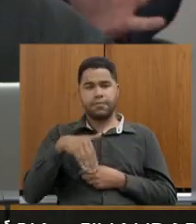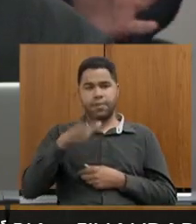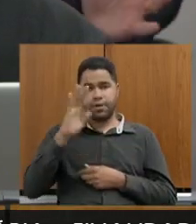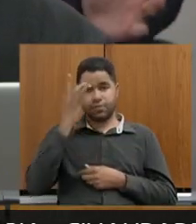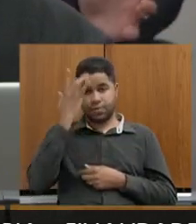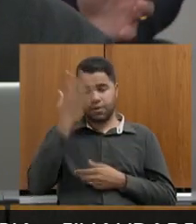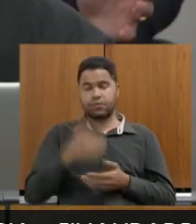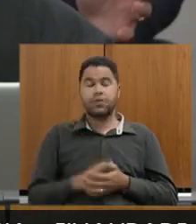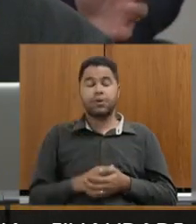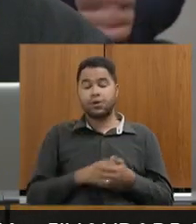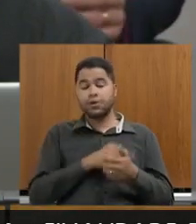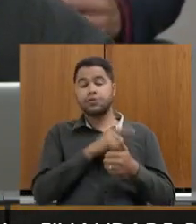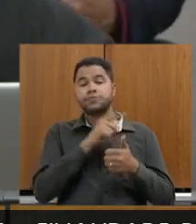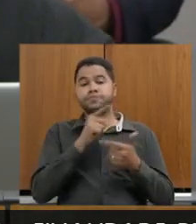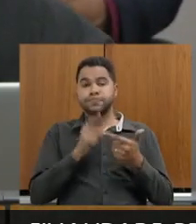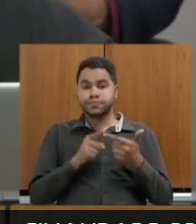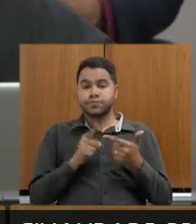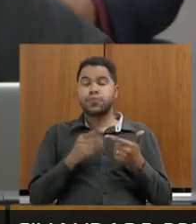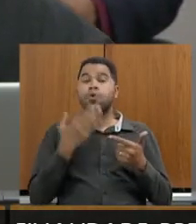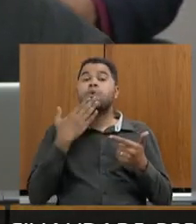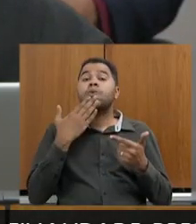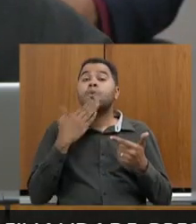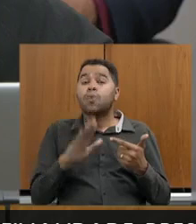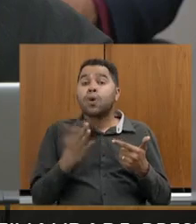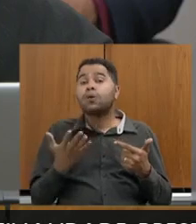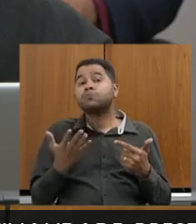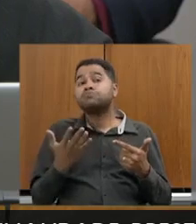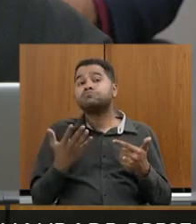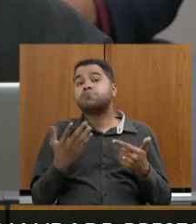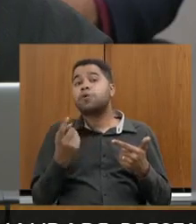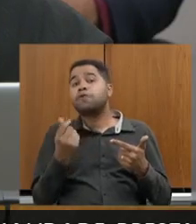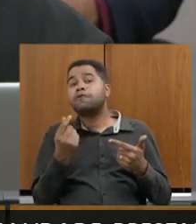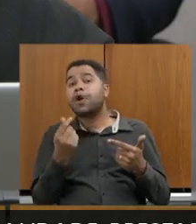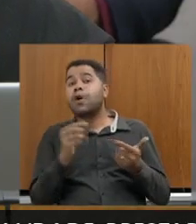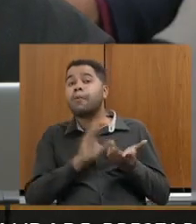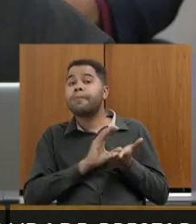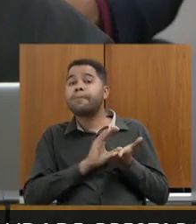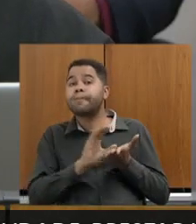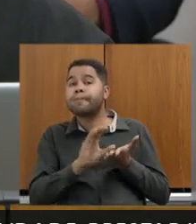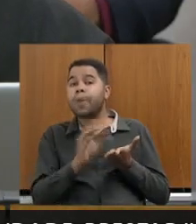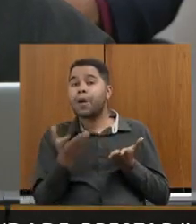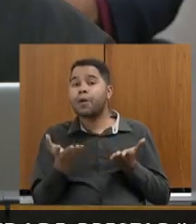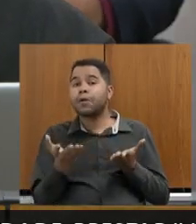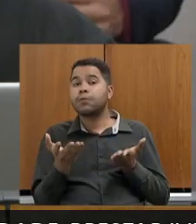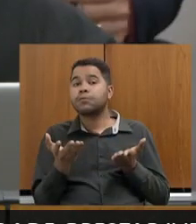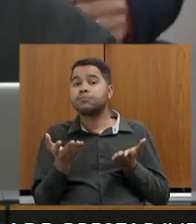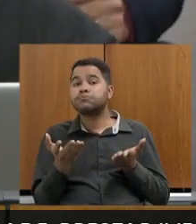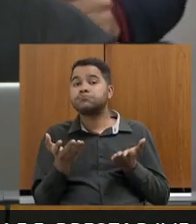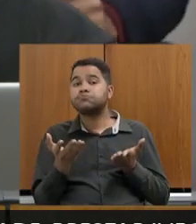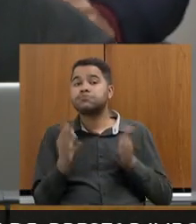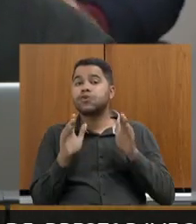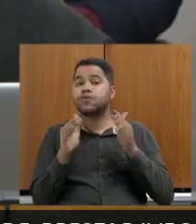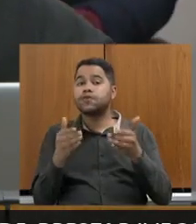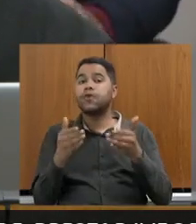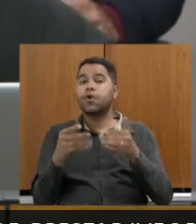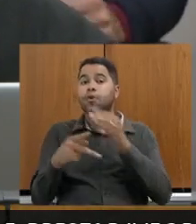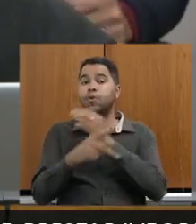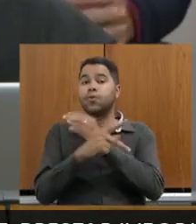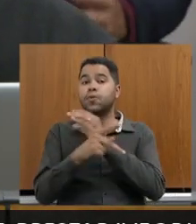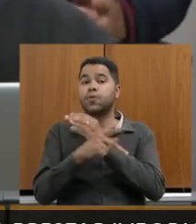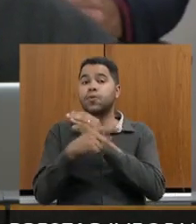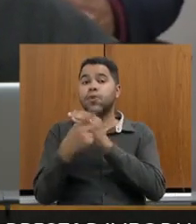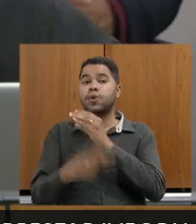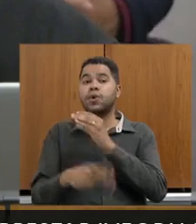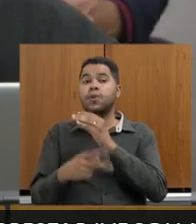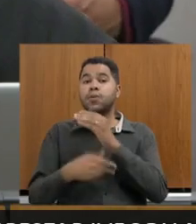o segunda pergunta quais são os Qual o valor do investimento destinado a Polícia